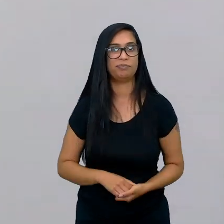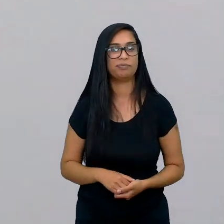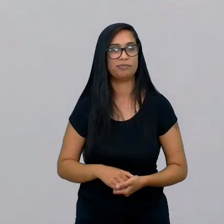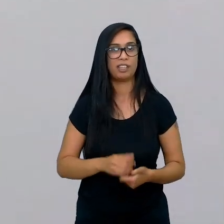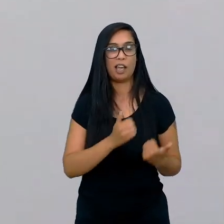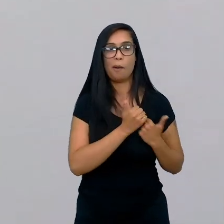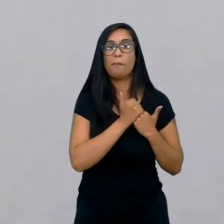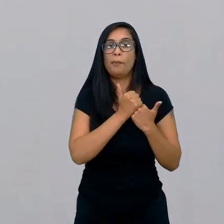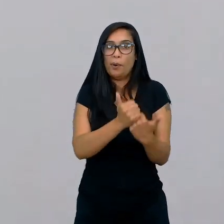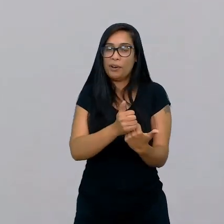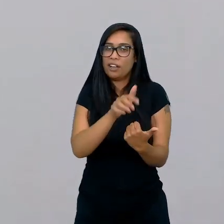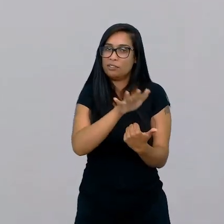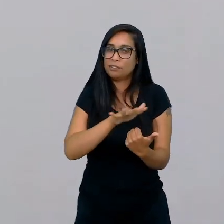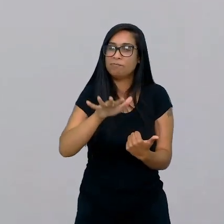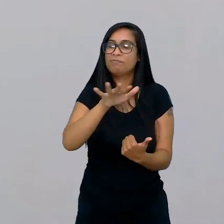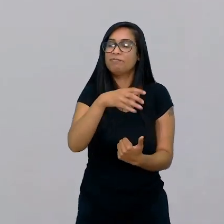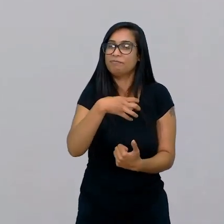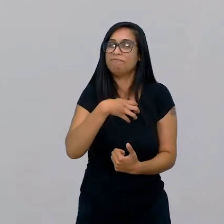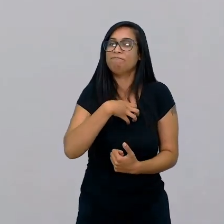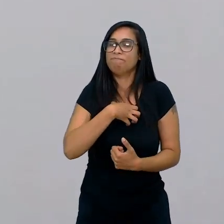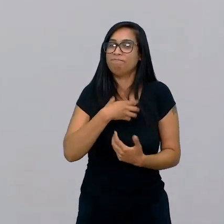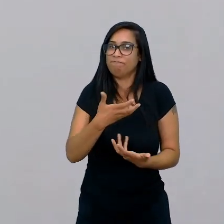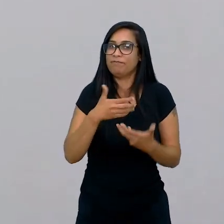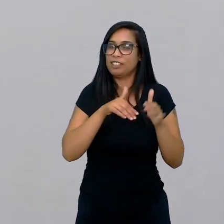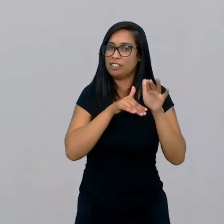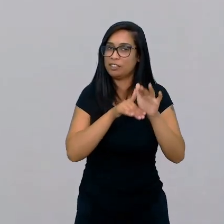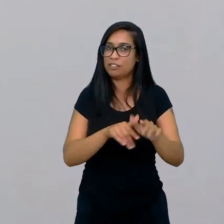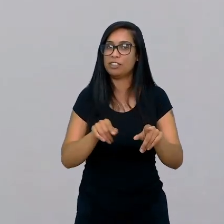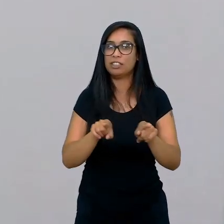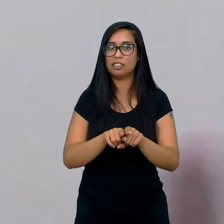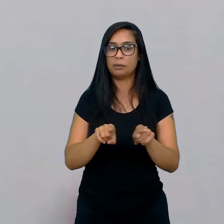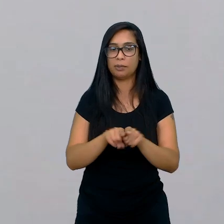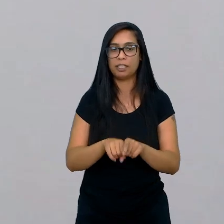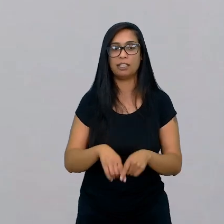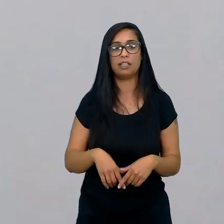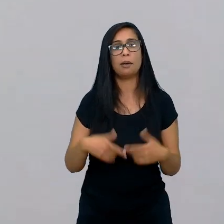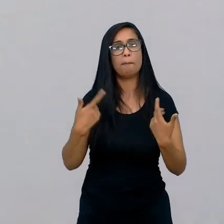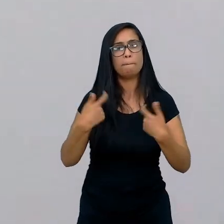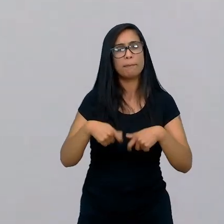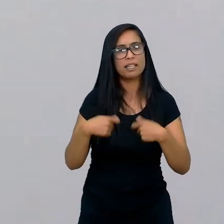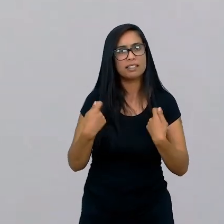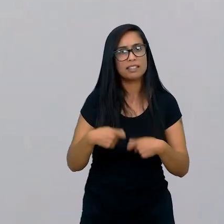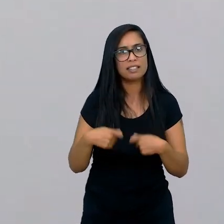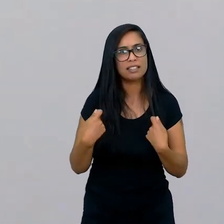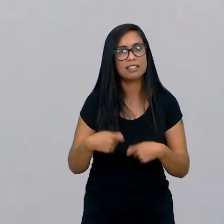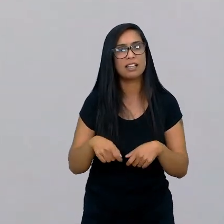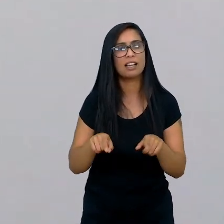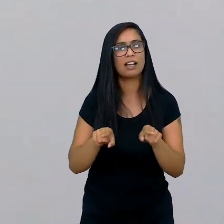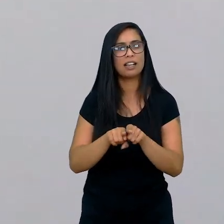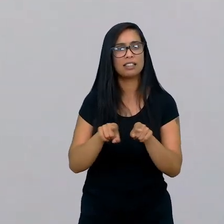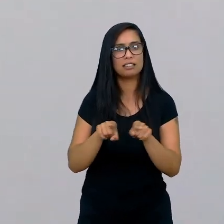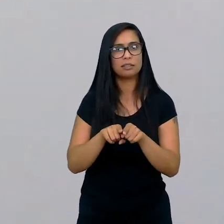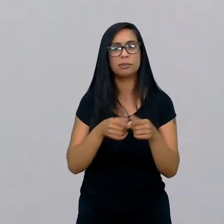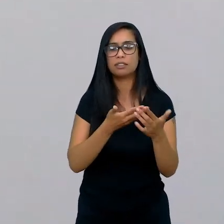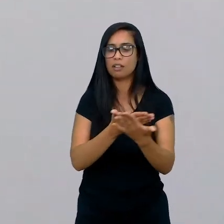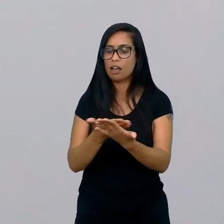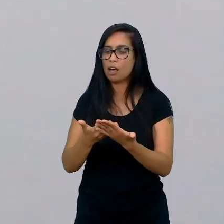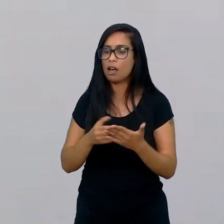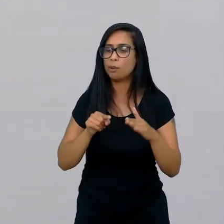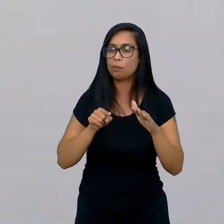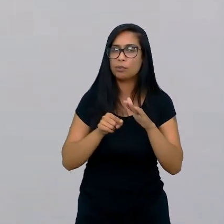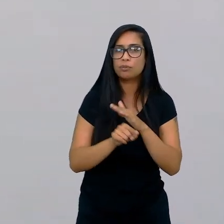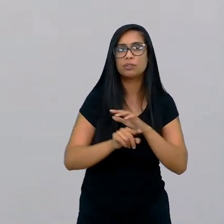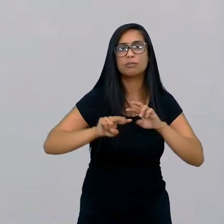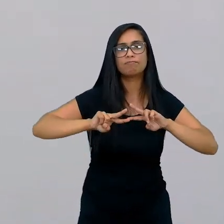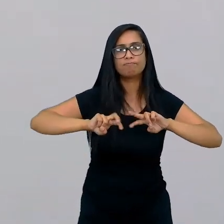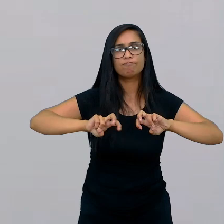um pouquinho. Lembrando que for necessário, quando vocês adentrarem essa sequência, essa formação